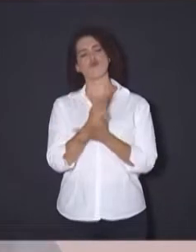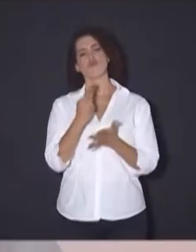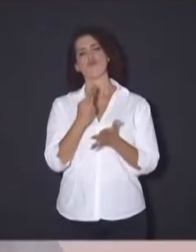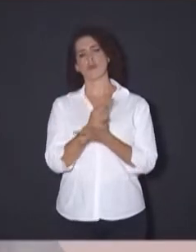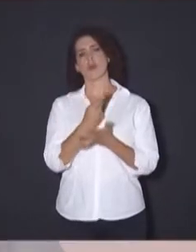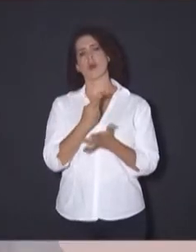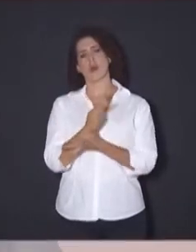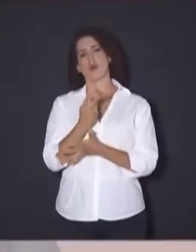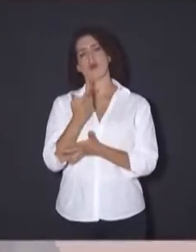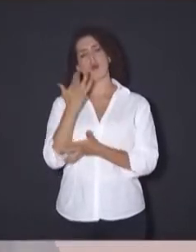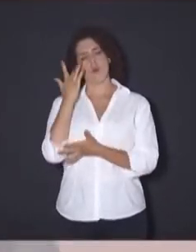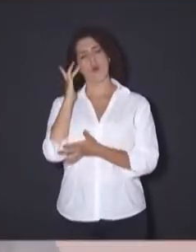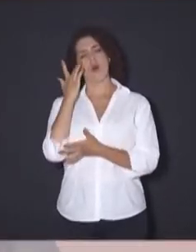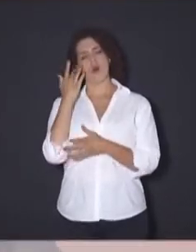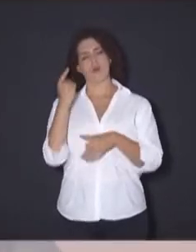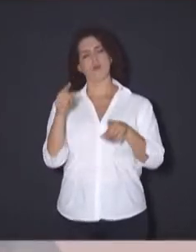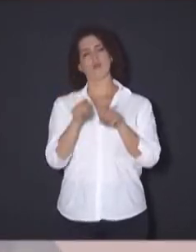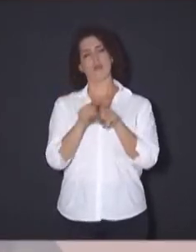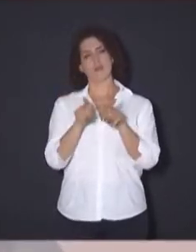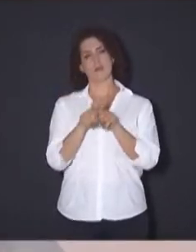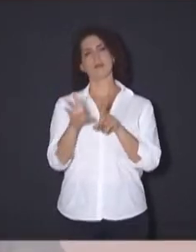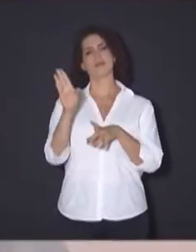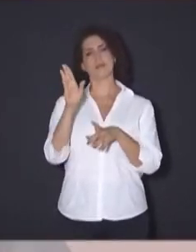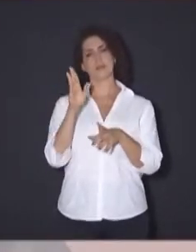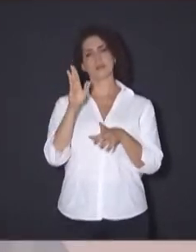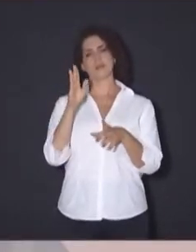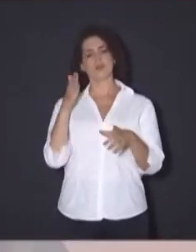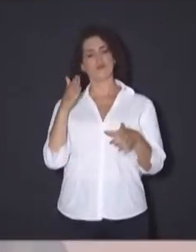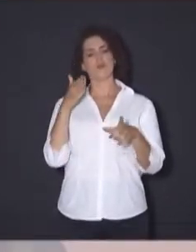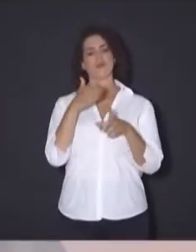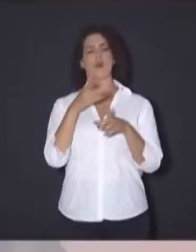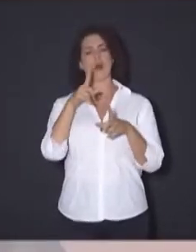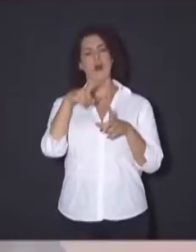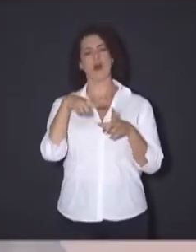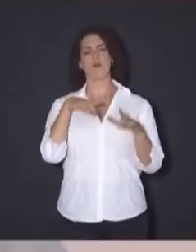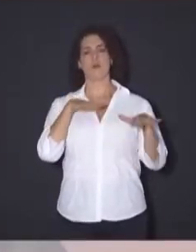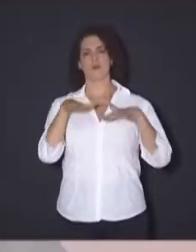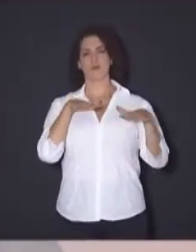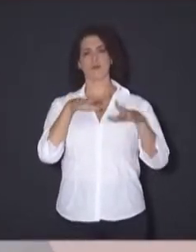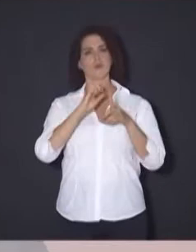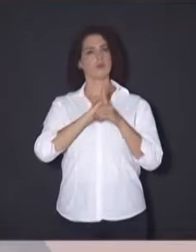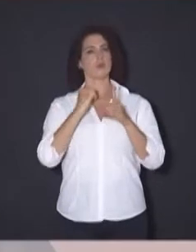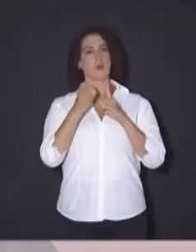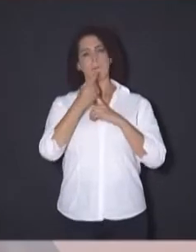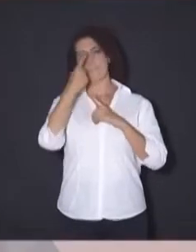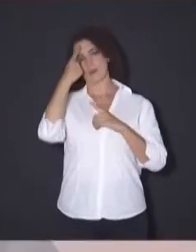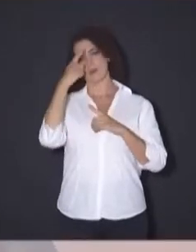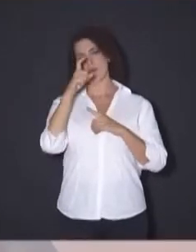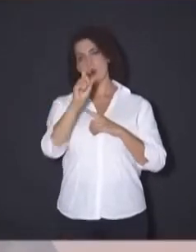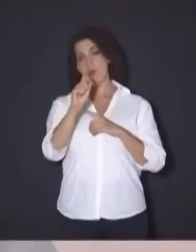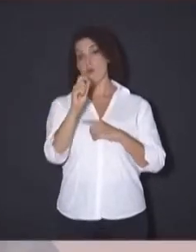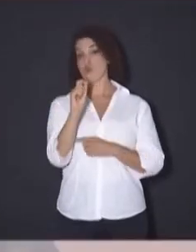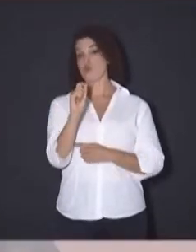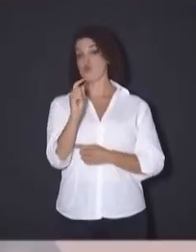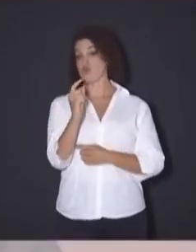acho que também isso atinge os movimentos sociais é pensarmos que uma mesma política